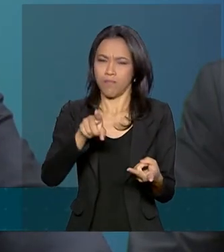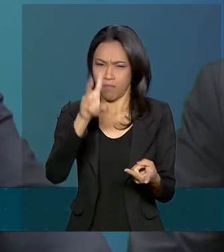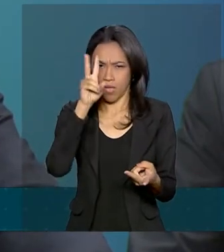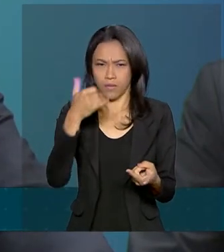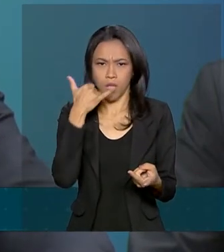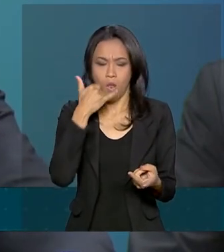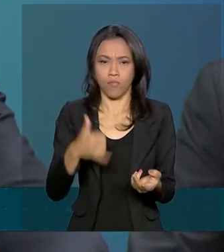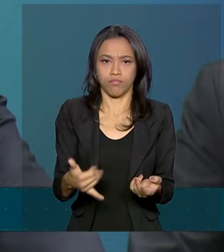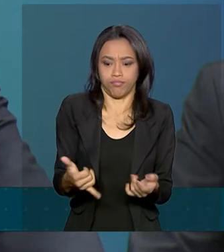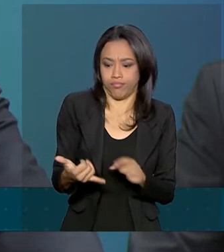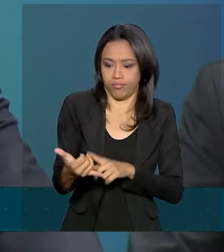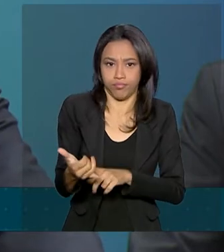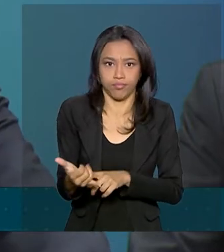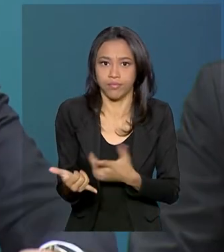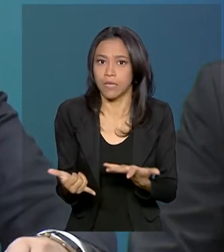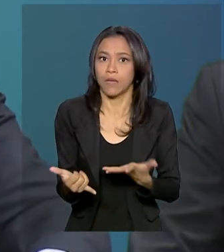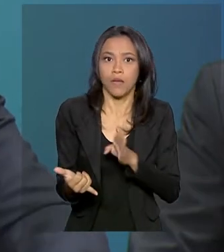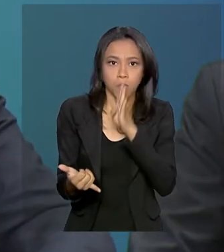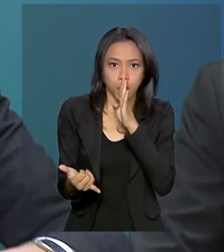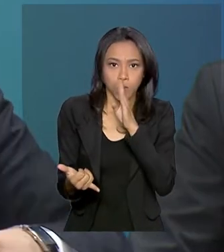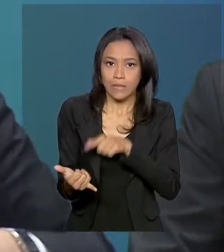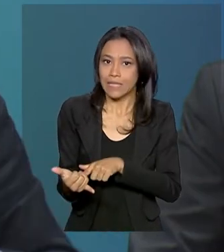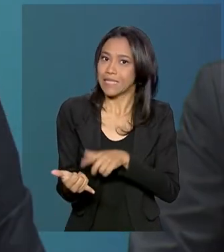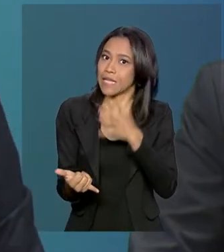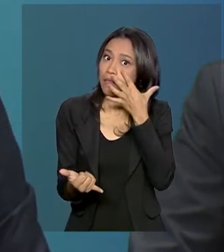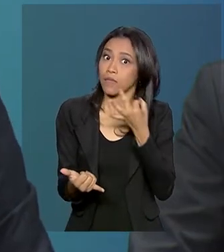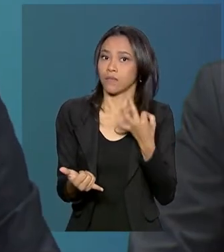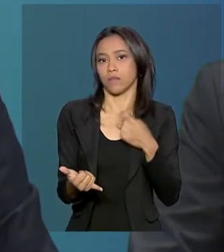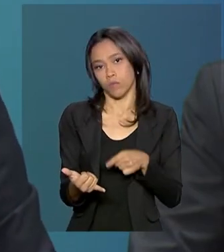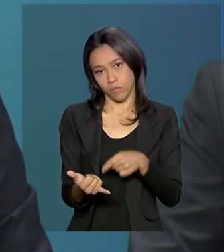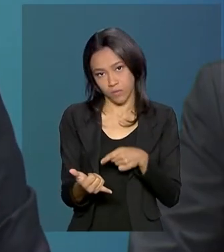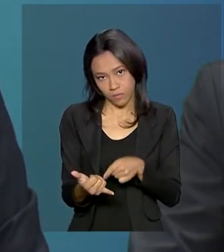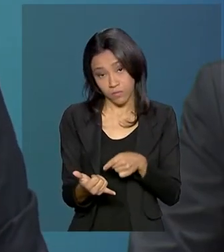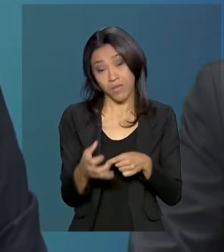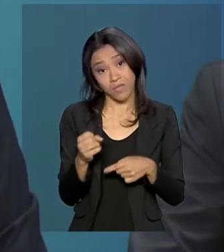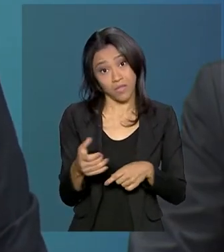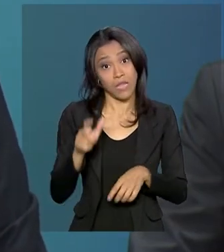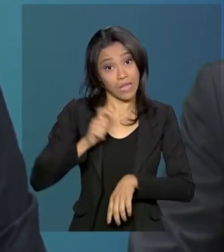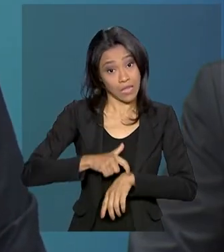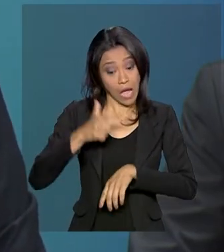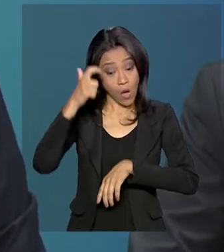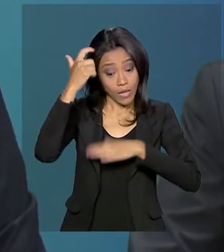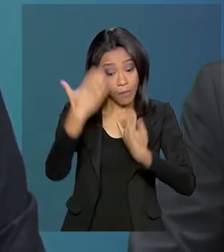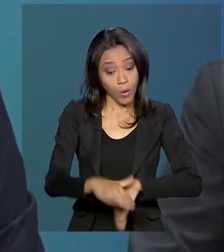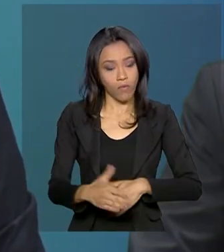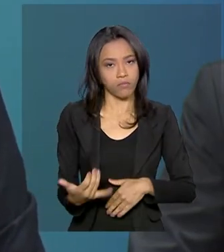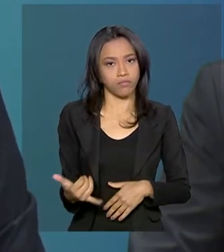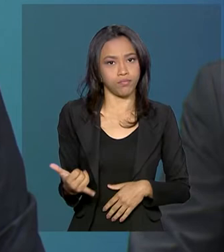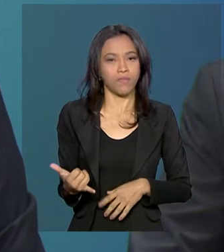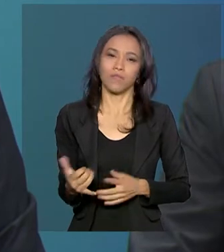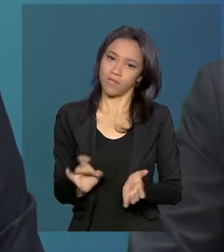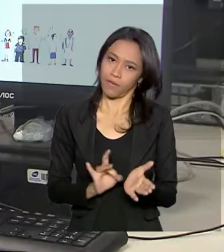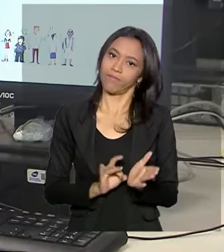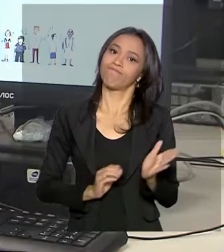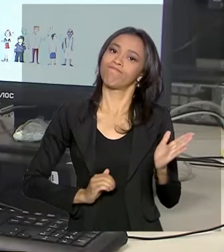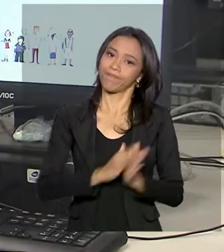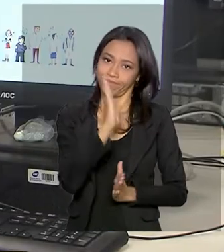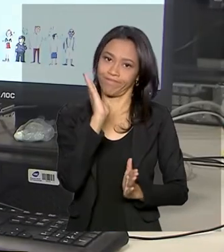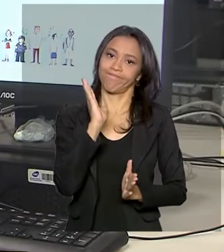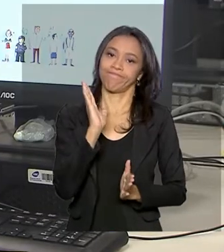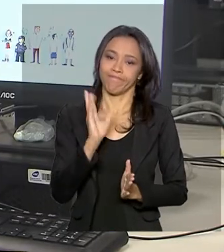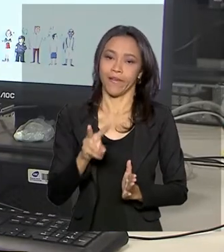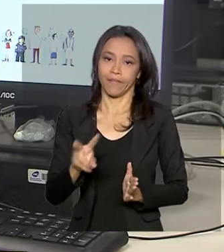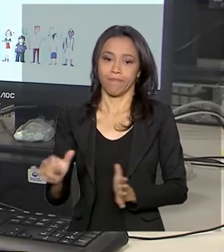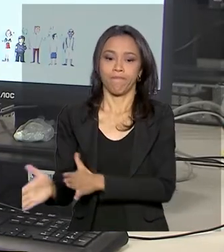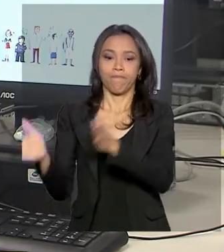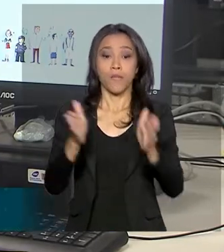que toca o despertador mesmo desligado, ele tem que ficar atento a isso, porque se tocar durante a execução da prova ele será eliminado. Este é o